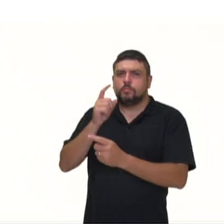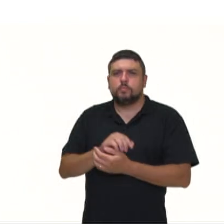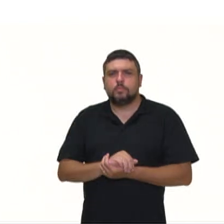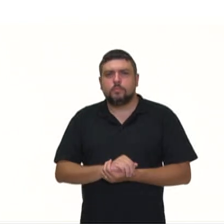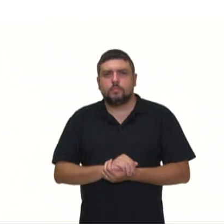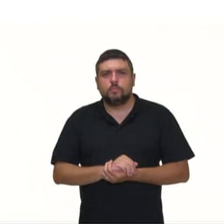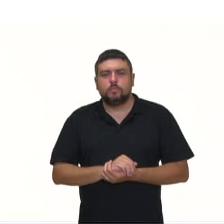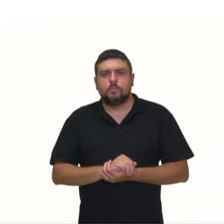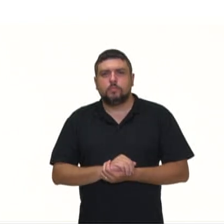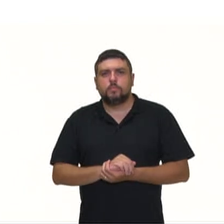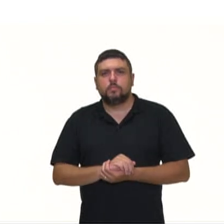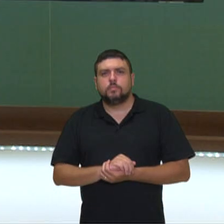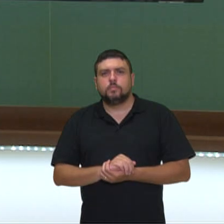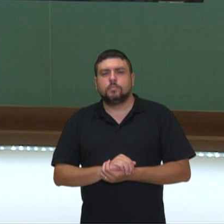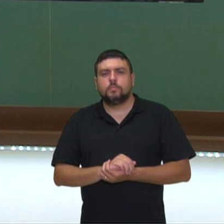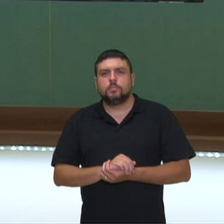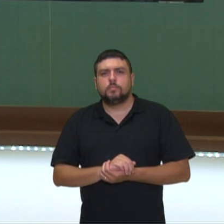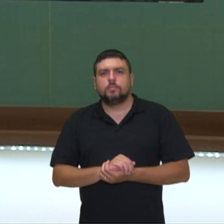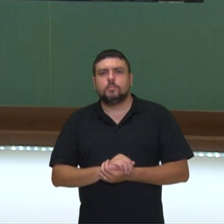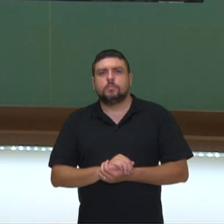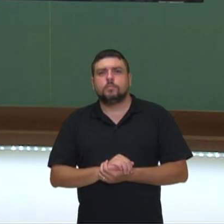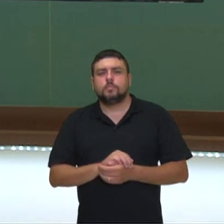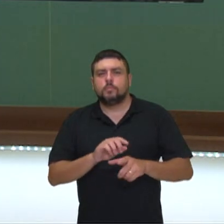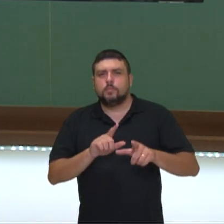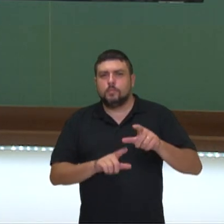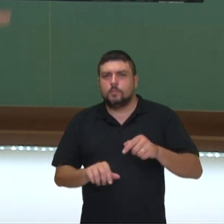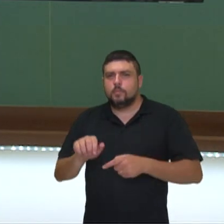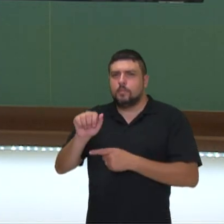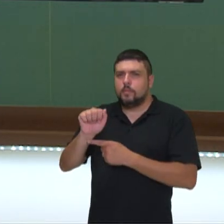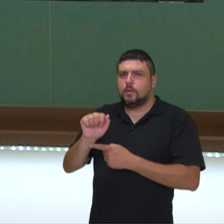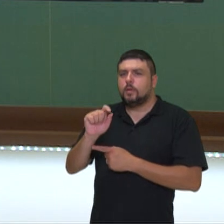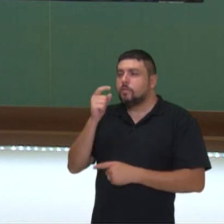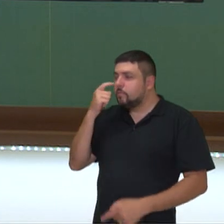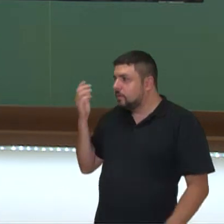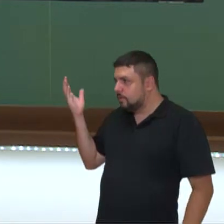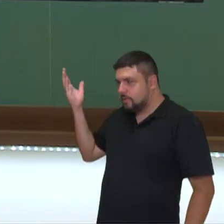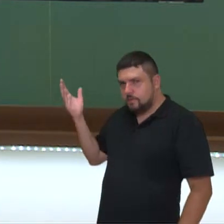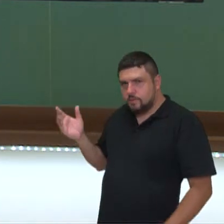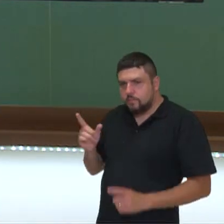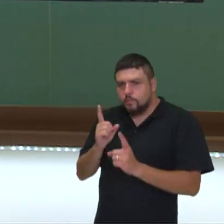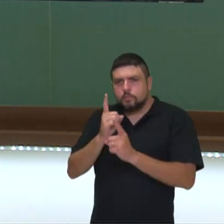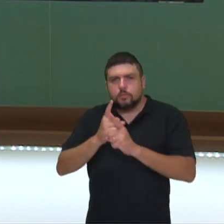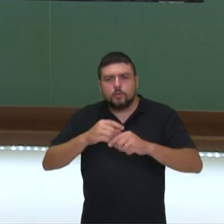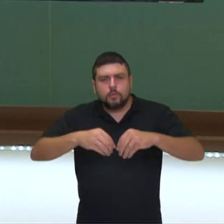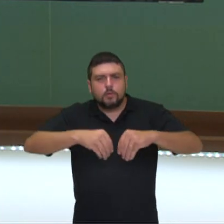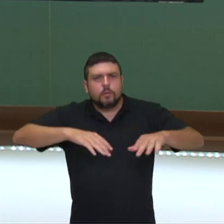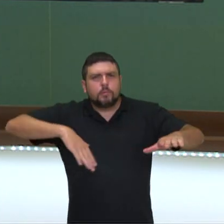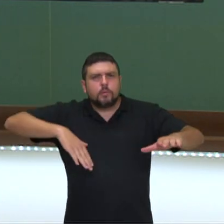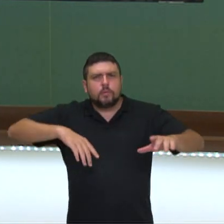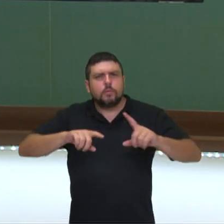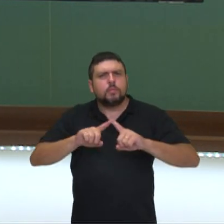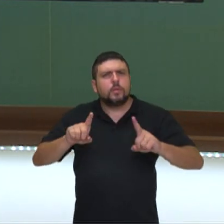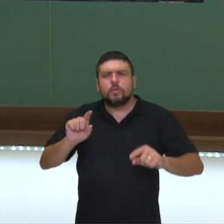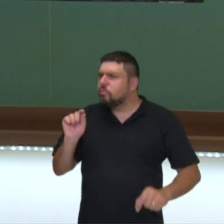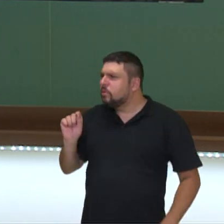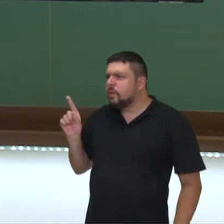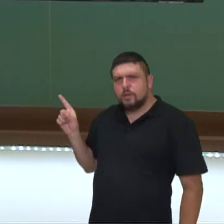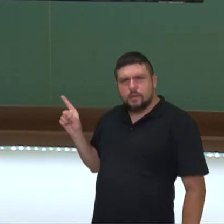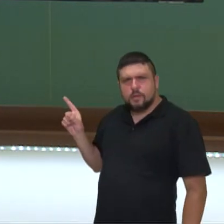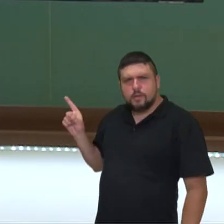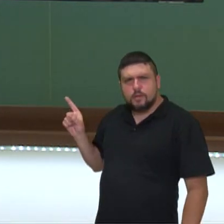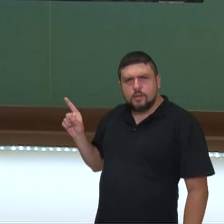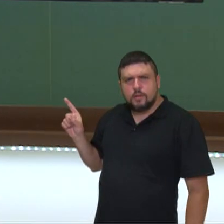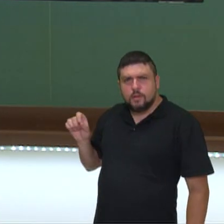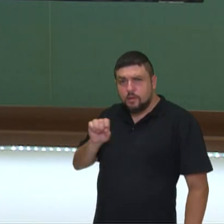letra A, at the beach, você acertou que isso daqui você pode encontrar numa praia. Mas o que é isso, gente? Se você